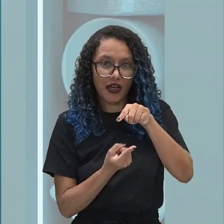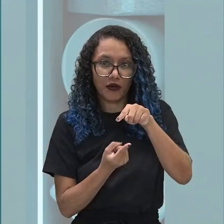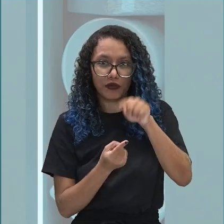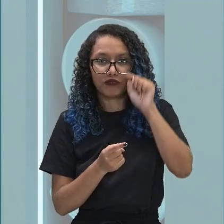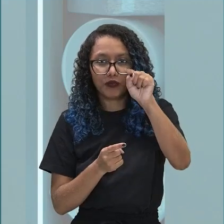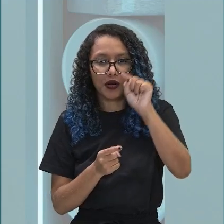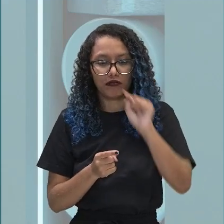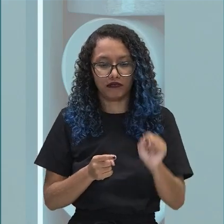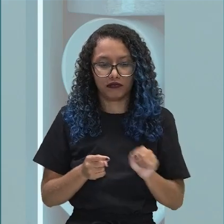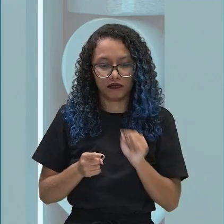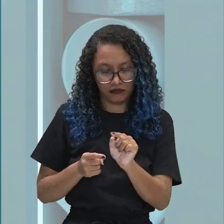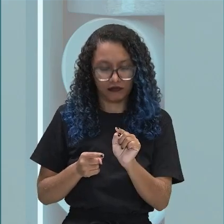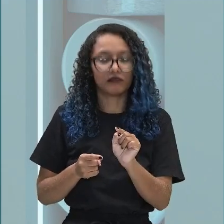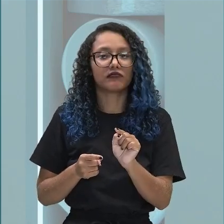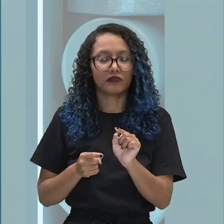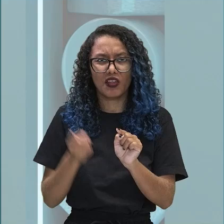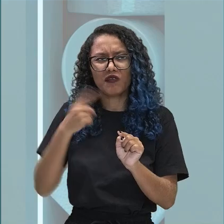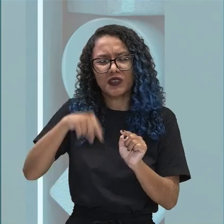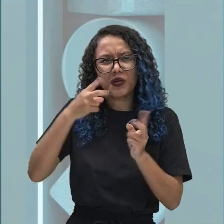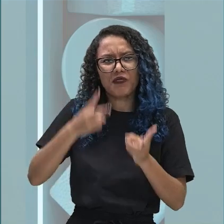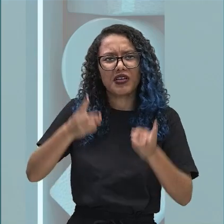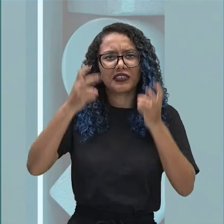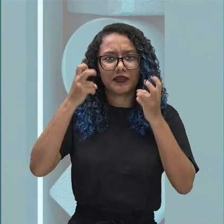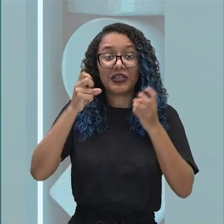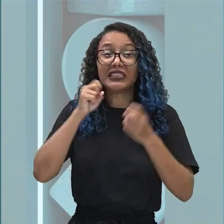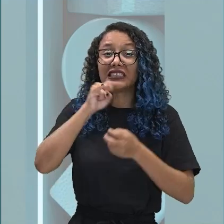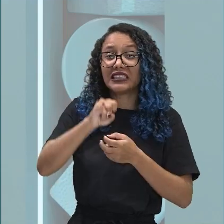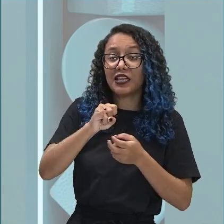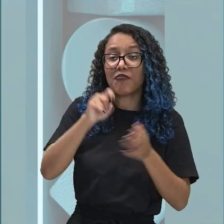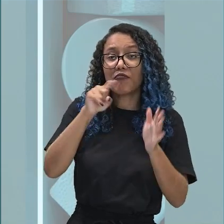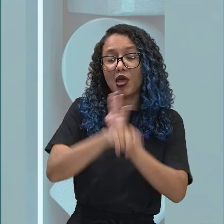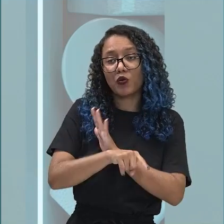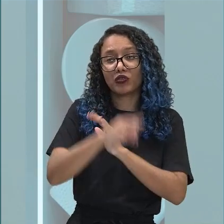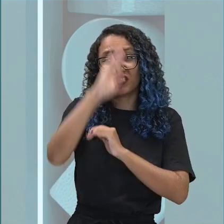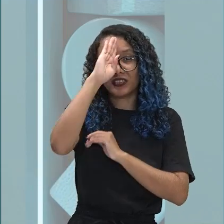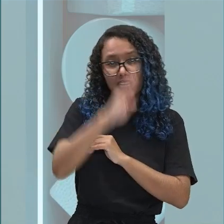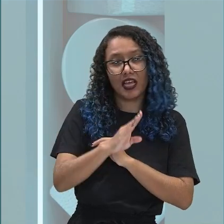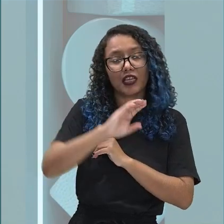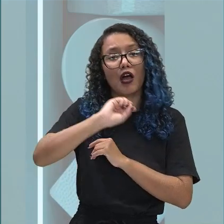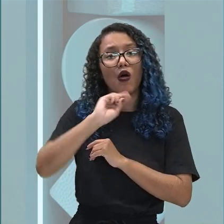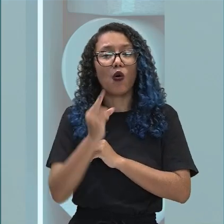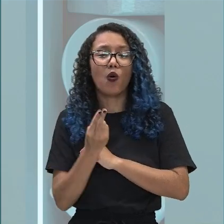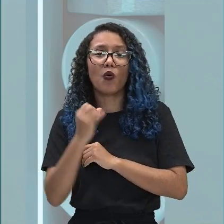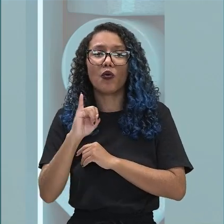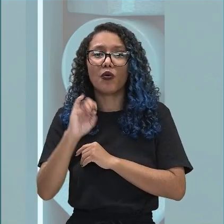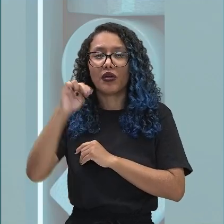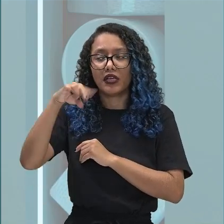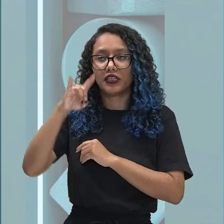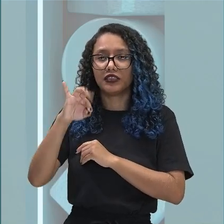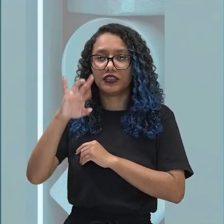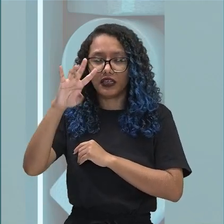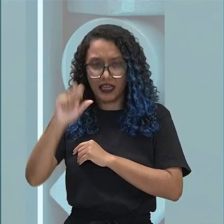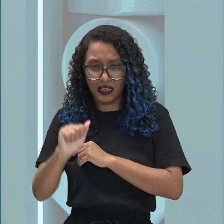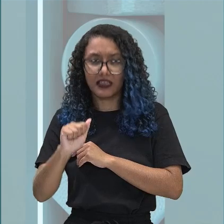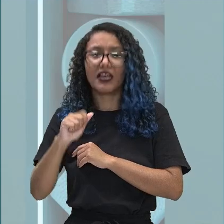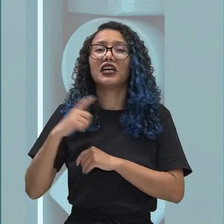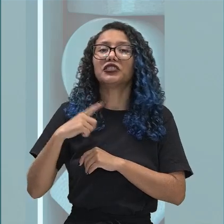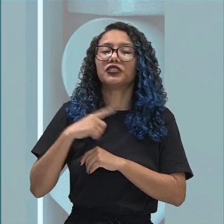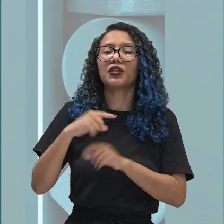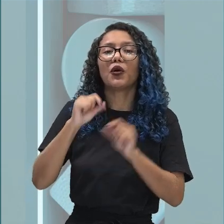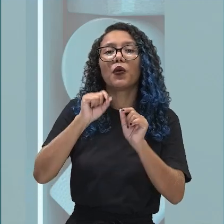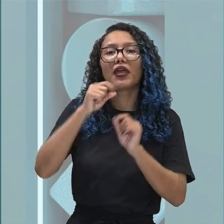interrogativos, seja numa pergunta direta ou indireta, sempre ele aparecia no texto ou no conto com o